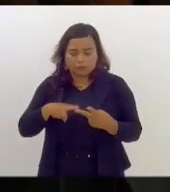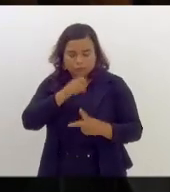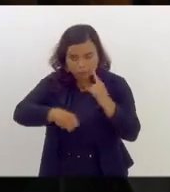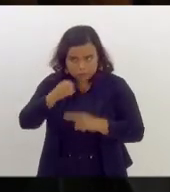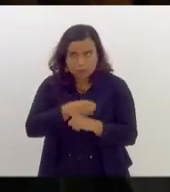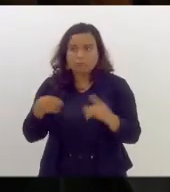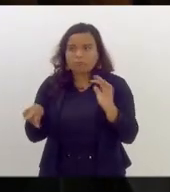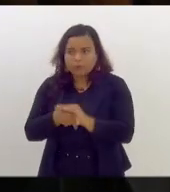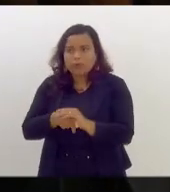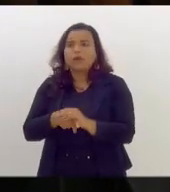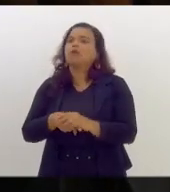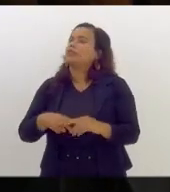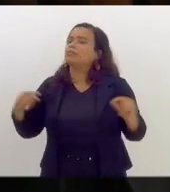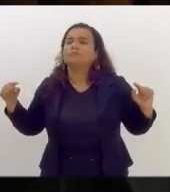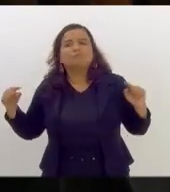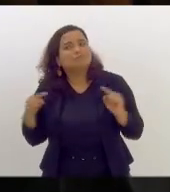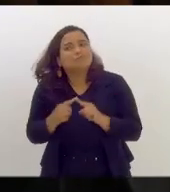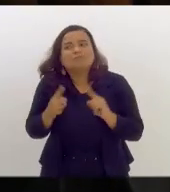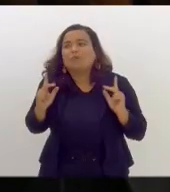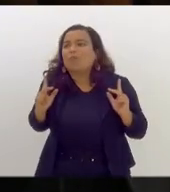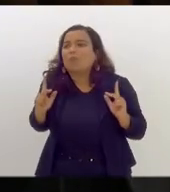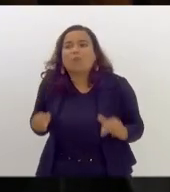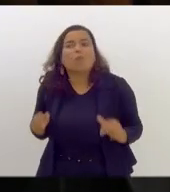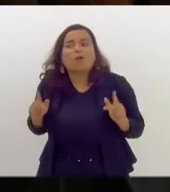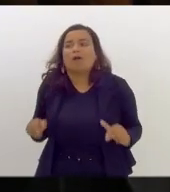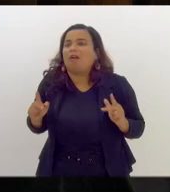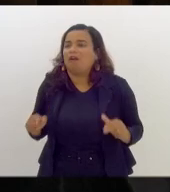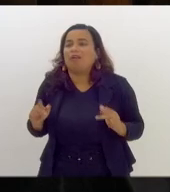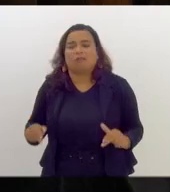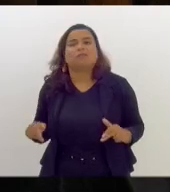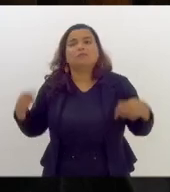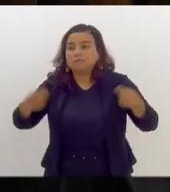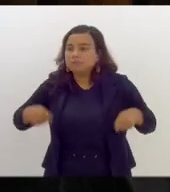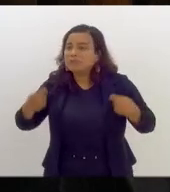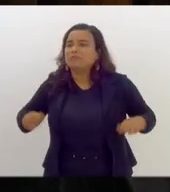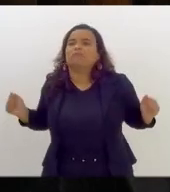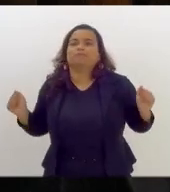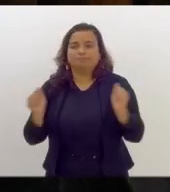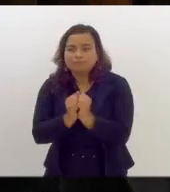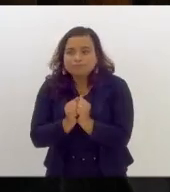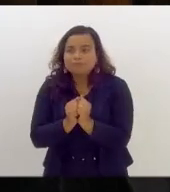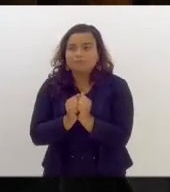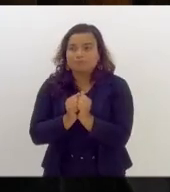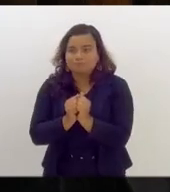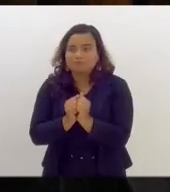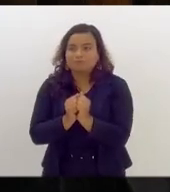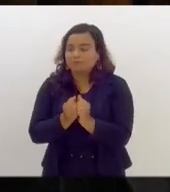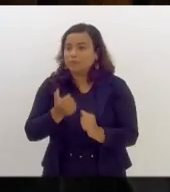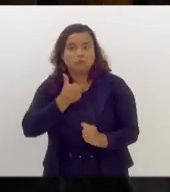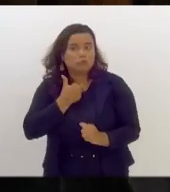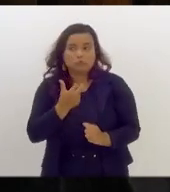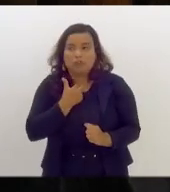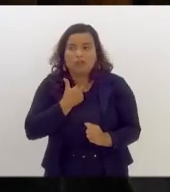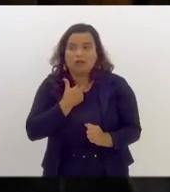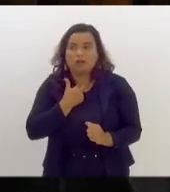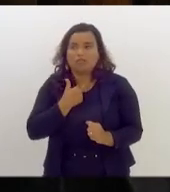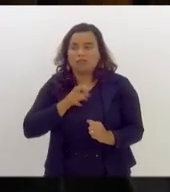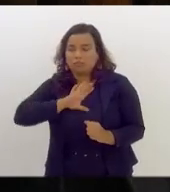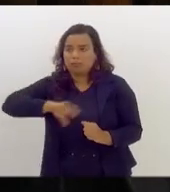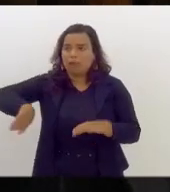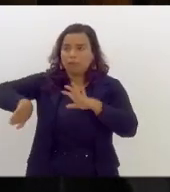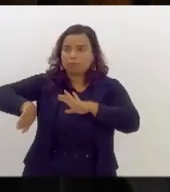são irmãs siamesas tem que ficar juntos não pode haver uma coisa